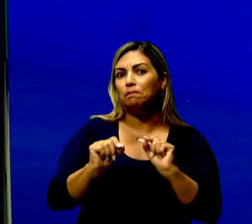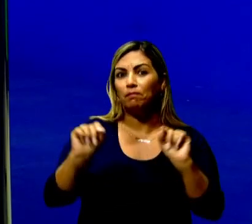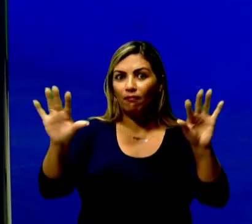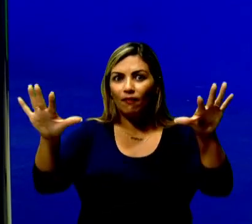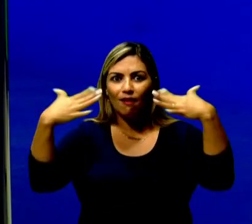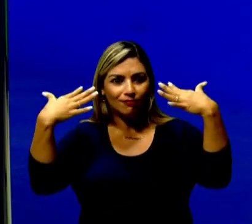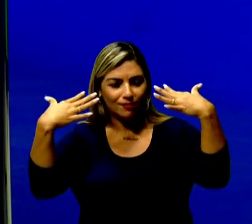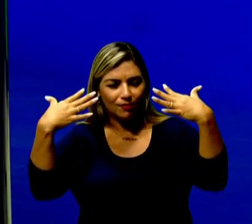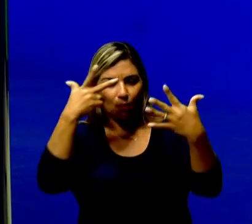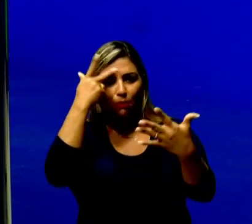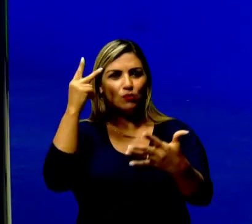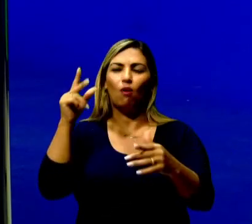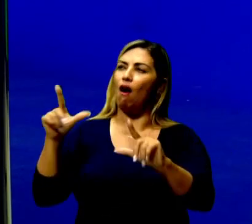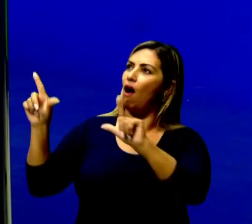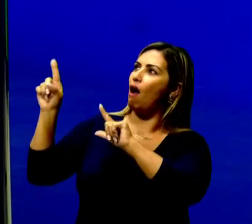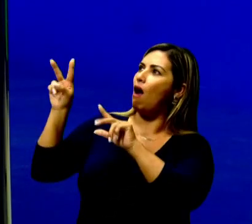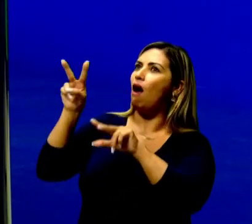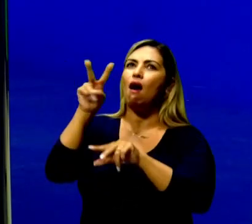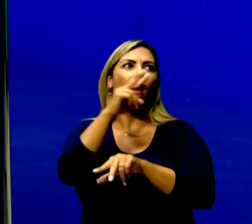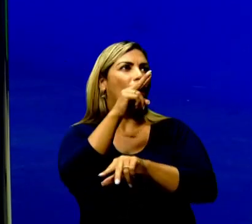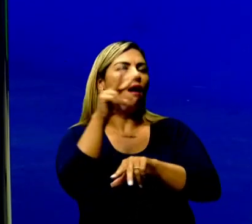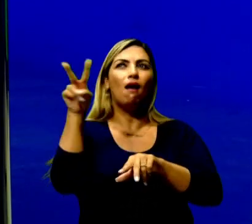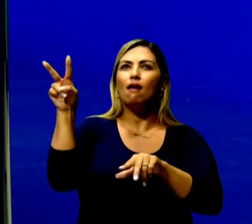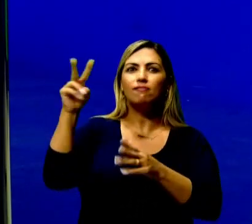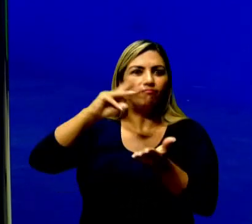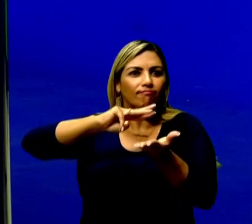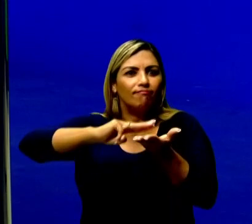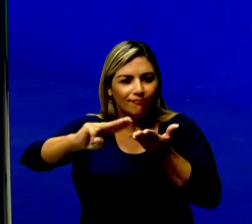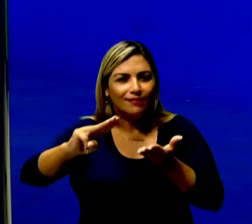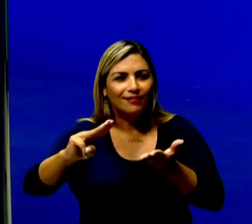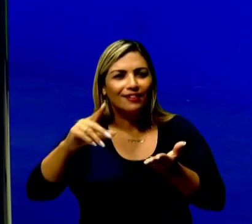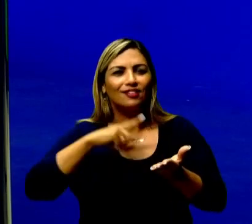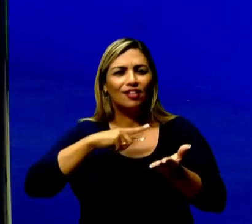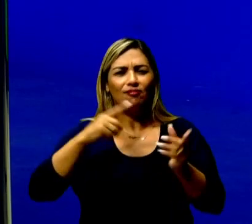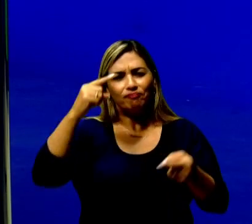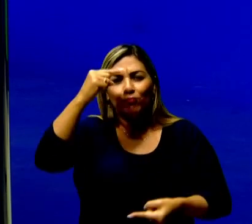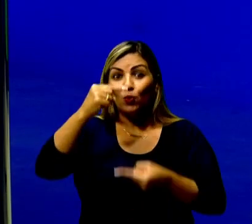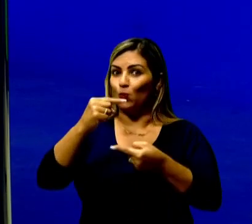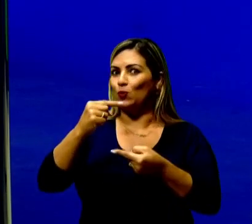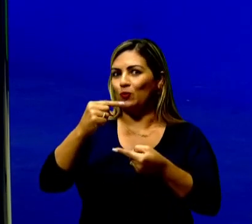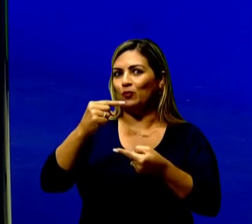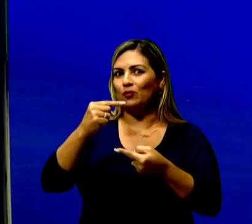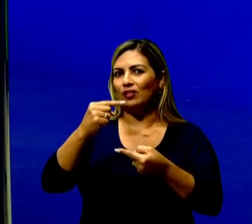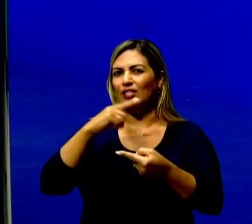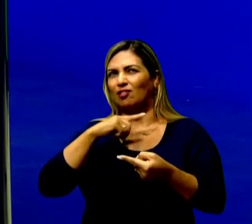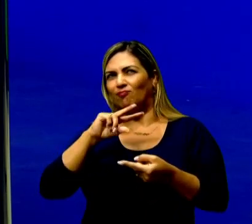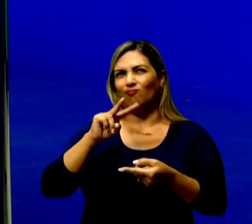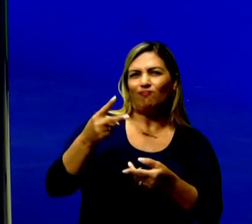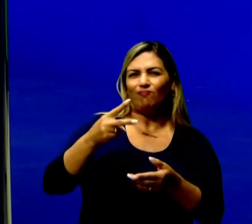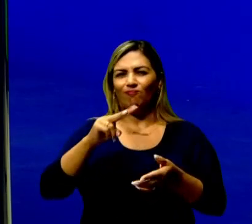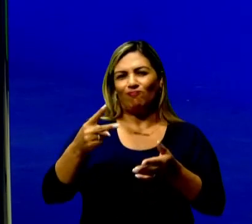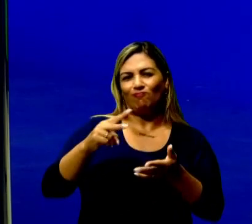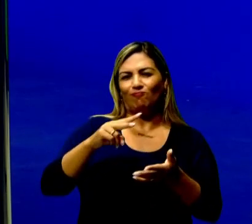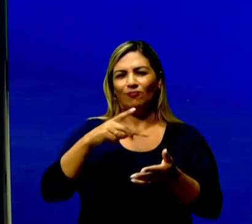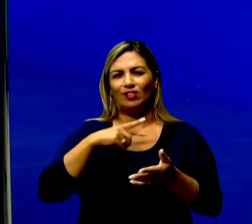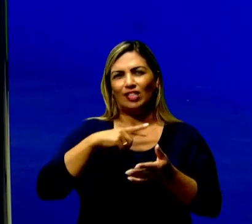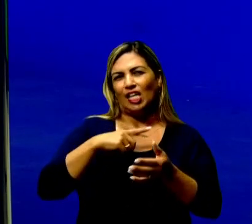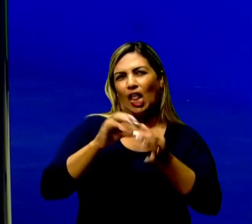a atenção do receptor né a mensagem geralmente ela é curta truncada